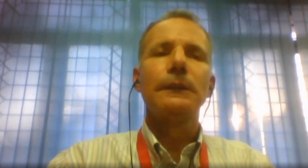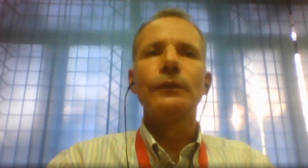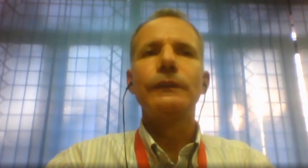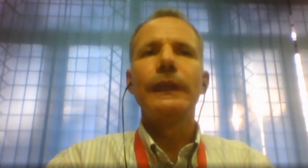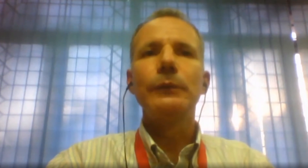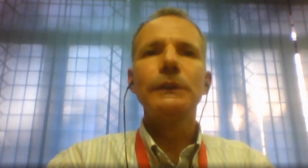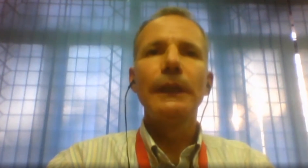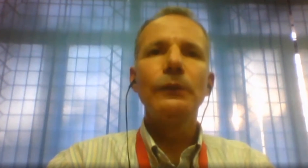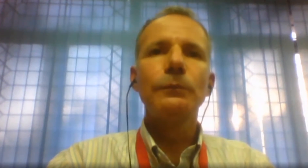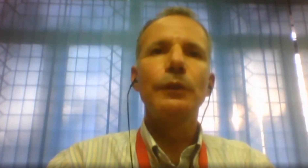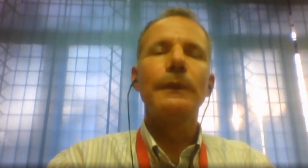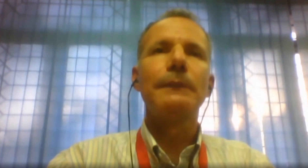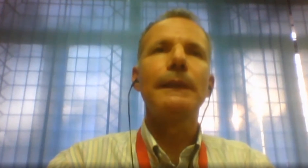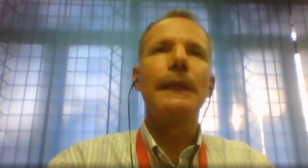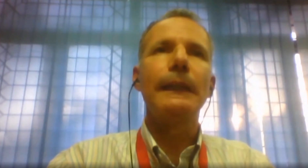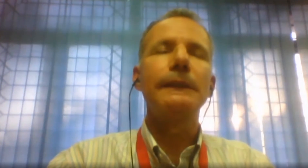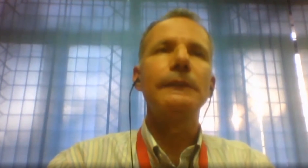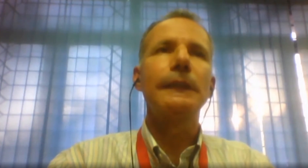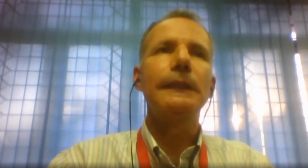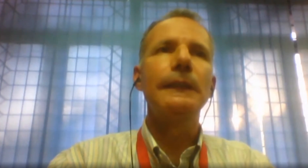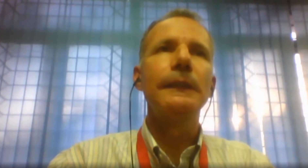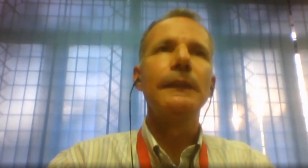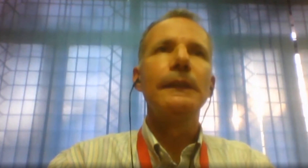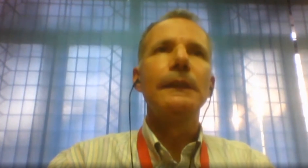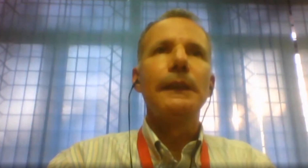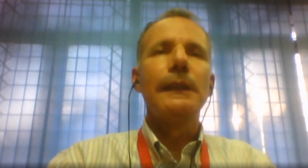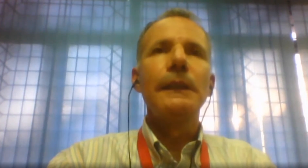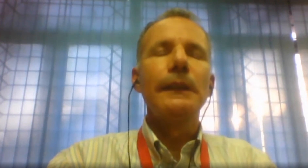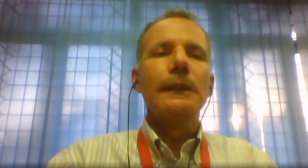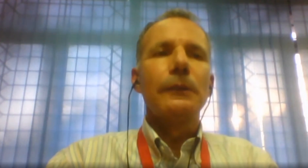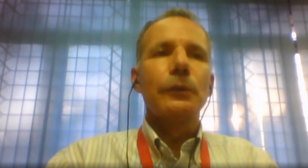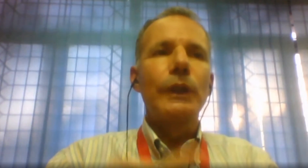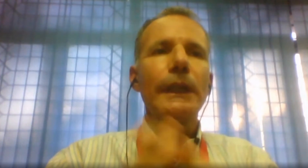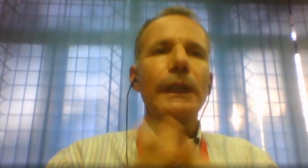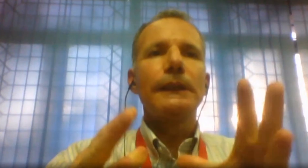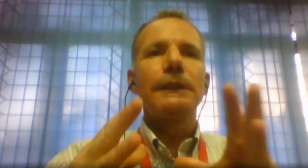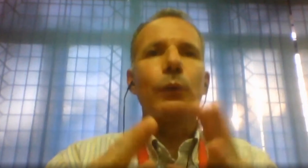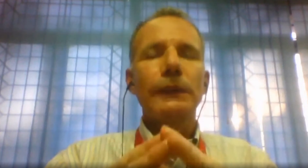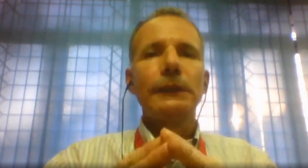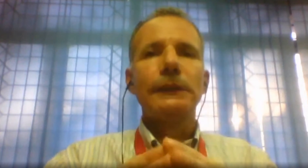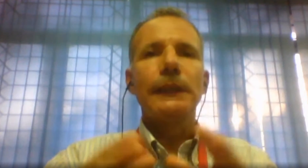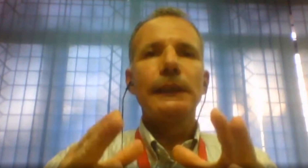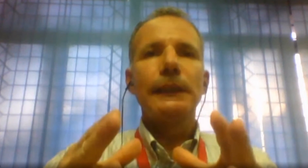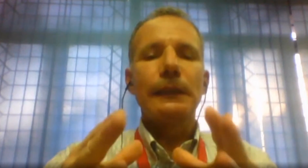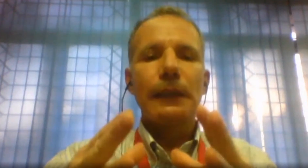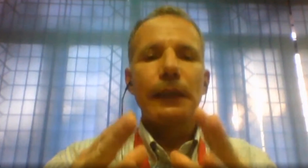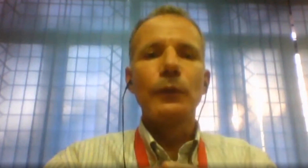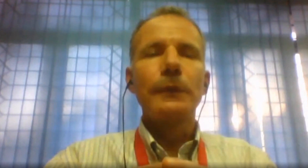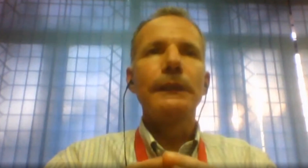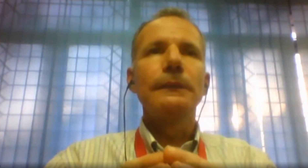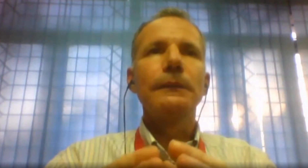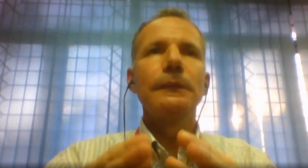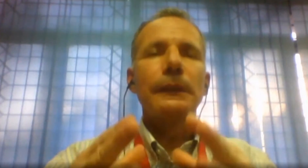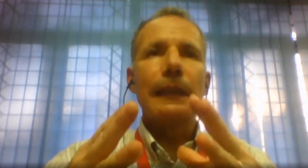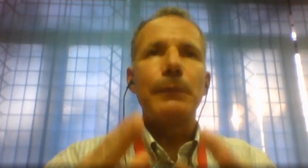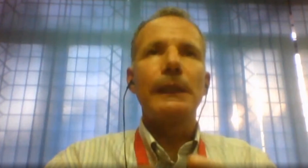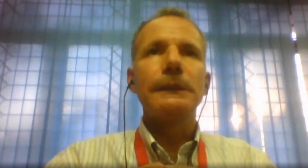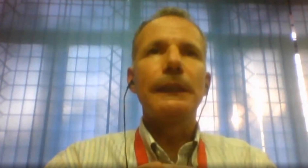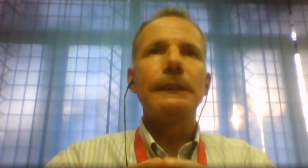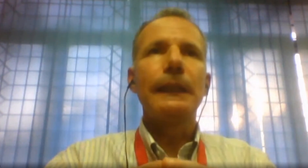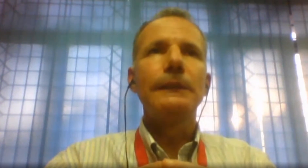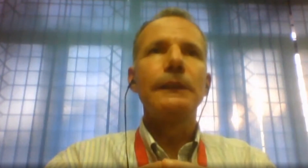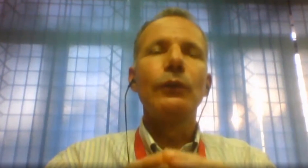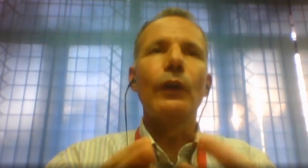projetado. Não tivemos nenhum problema técnico aqui. E o que a gente pode dizer é que até o momento